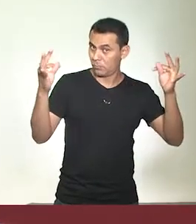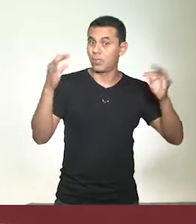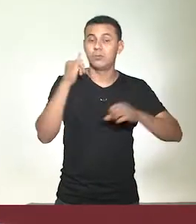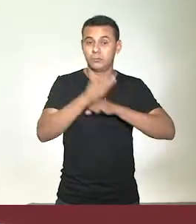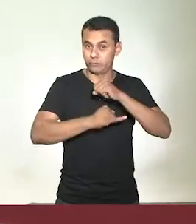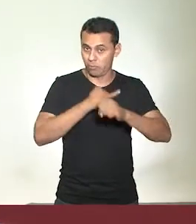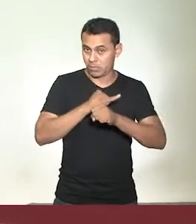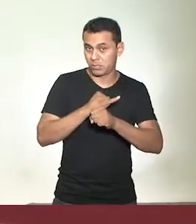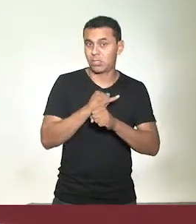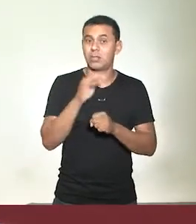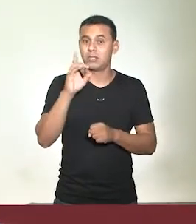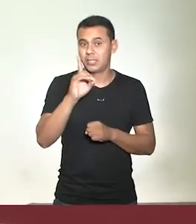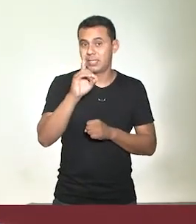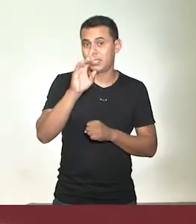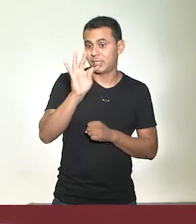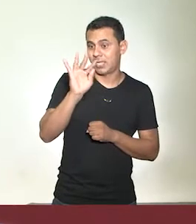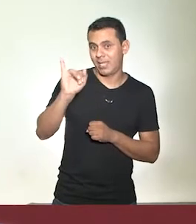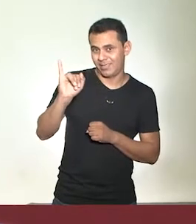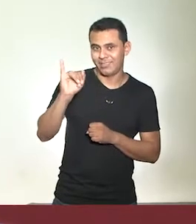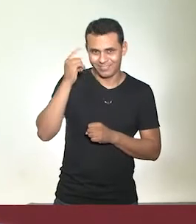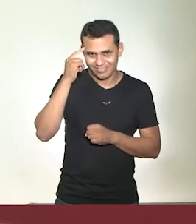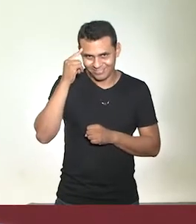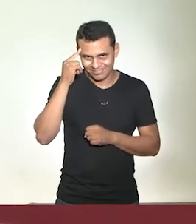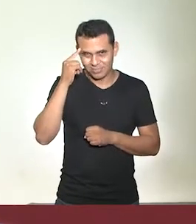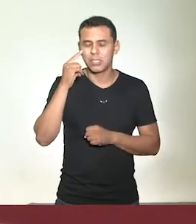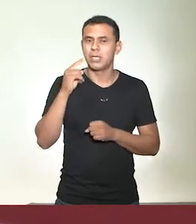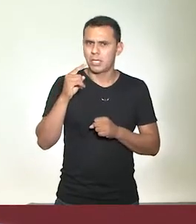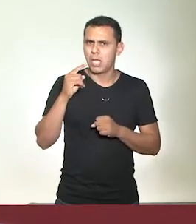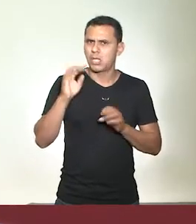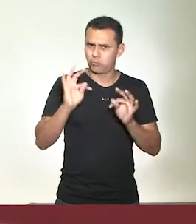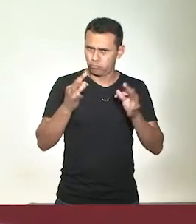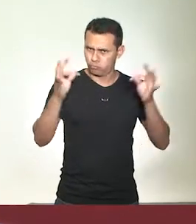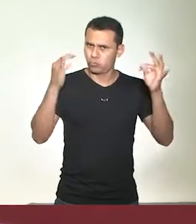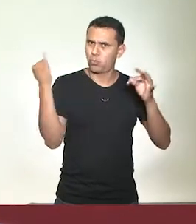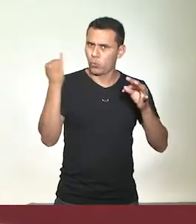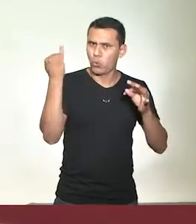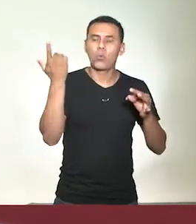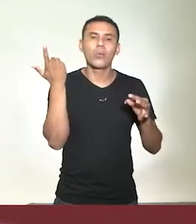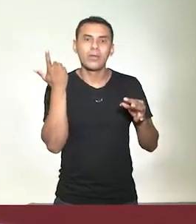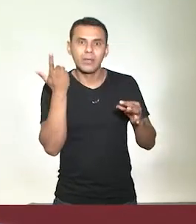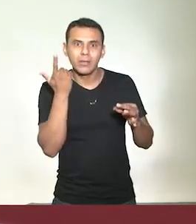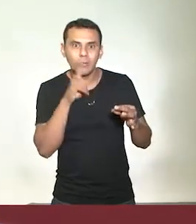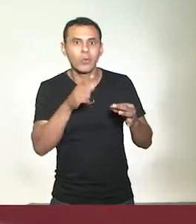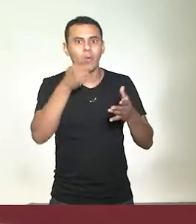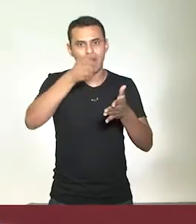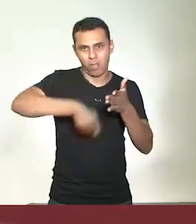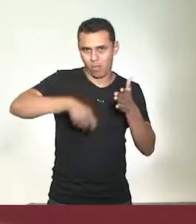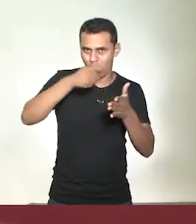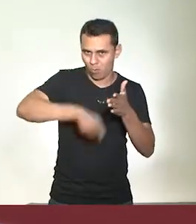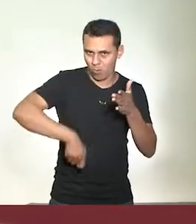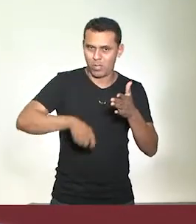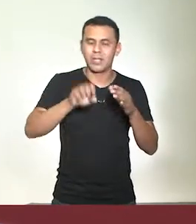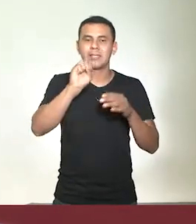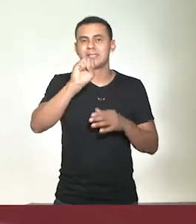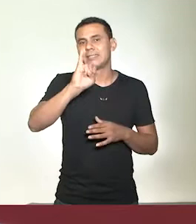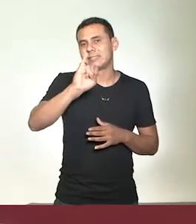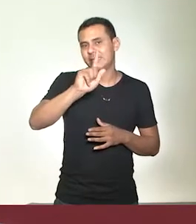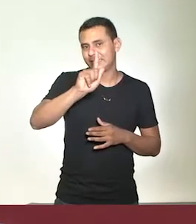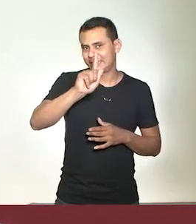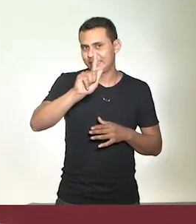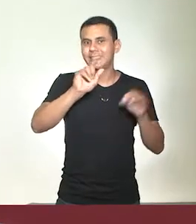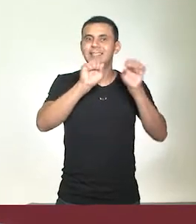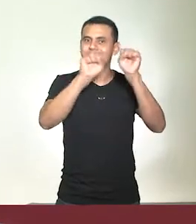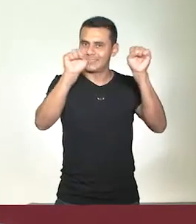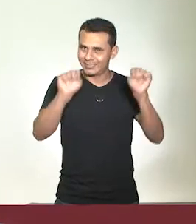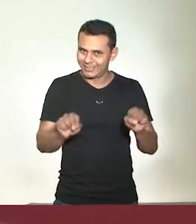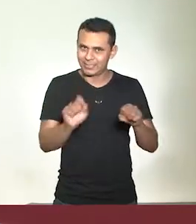da informação que a BT I Diretoria de Tecnologia da Informação nós conseguimos a renovação do contrato do sig sistema